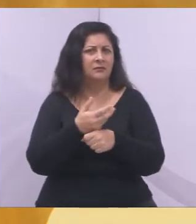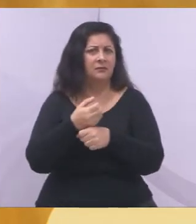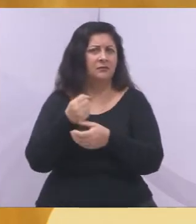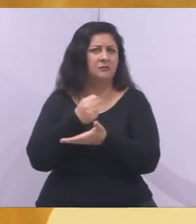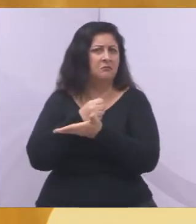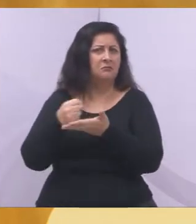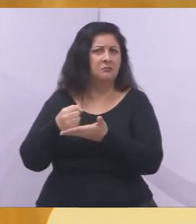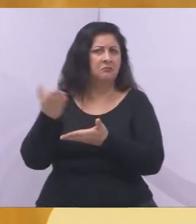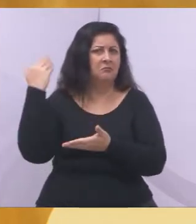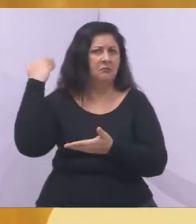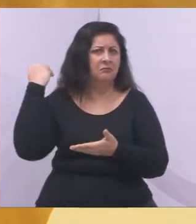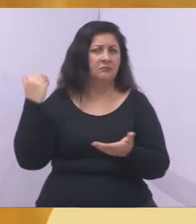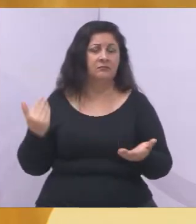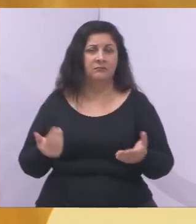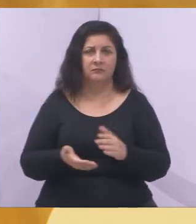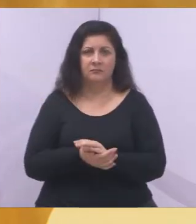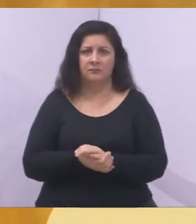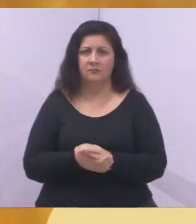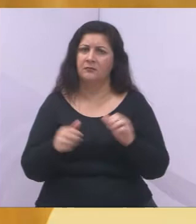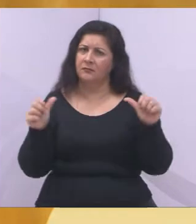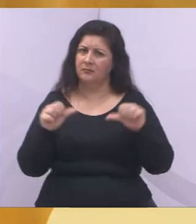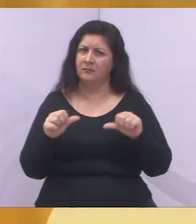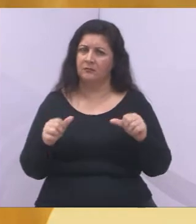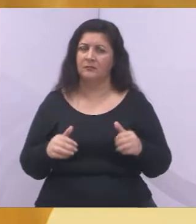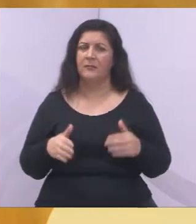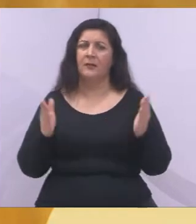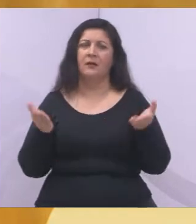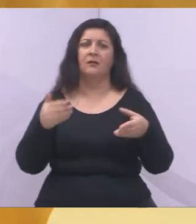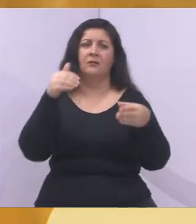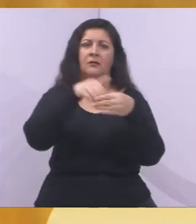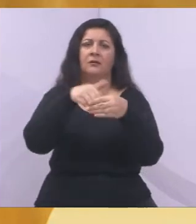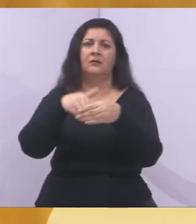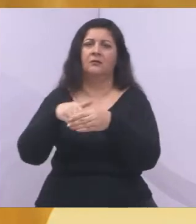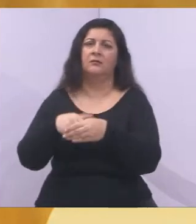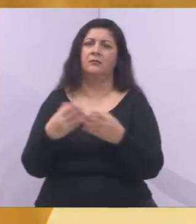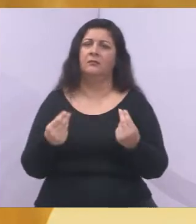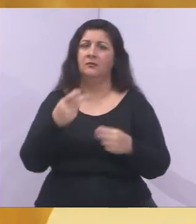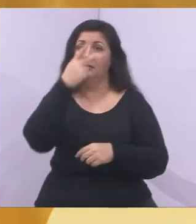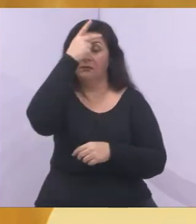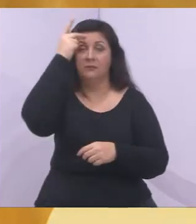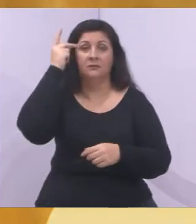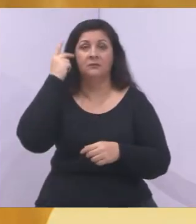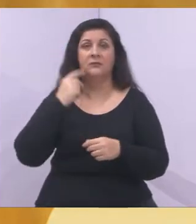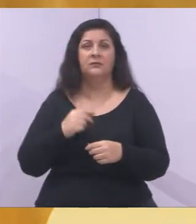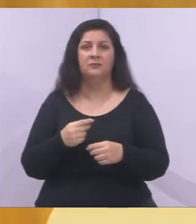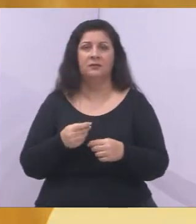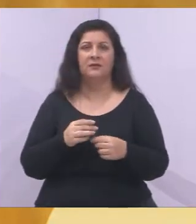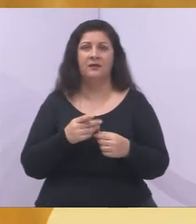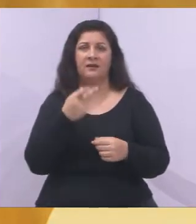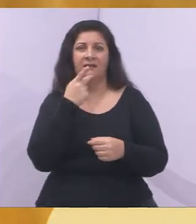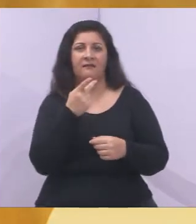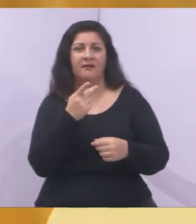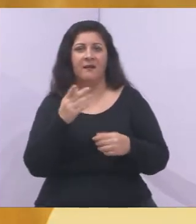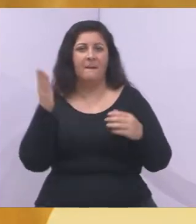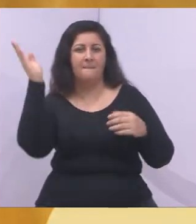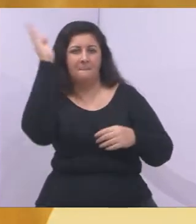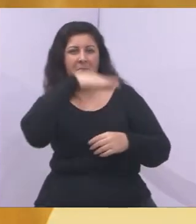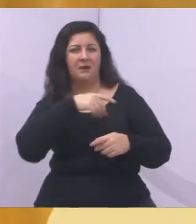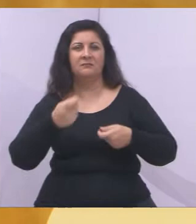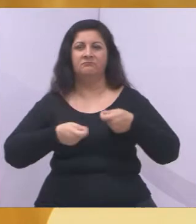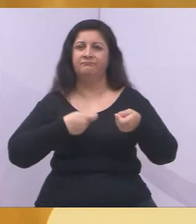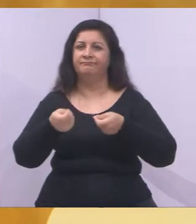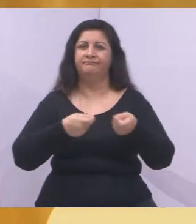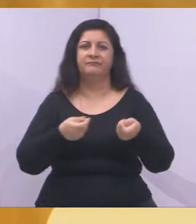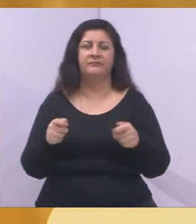passado. E isso é ruim, ainda mais nesse momento de campanha, tem muitas pessoas aí que, para denegrir a imagem do administrador,